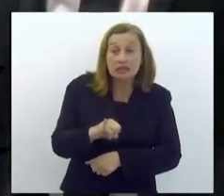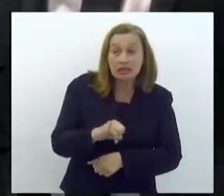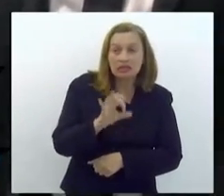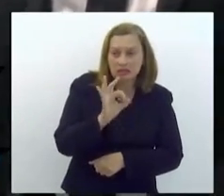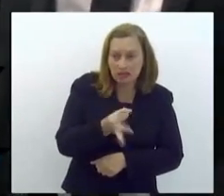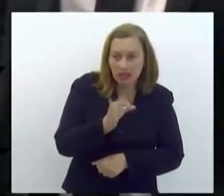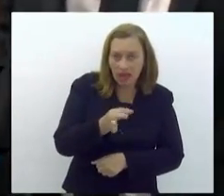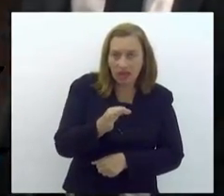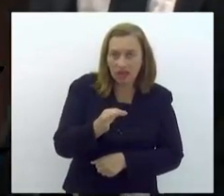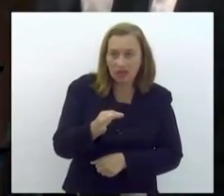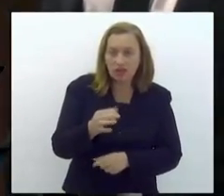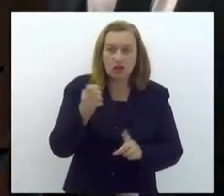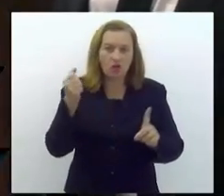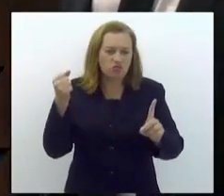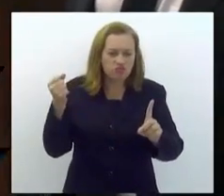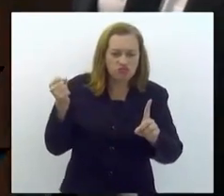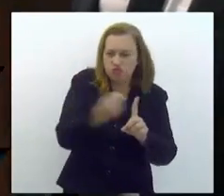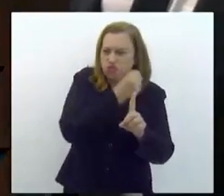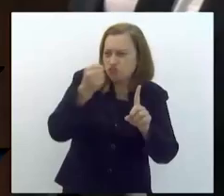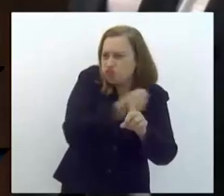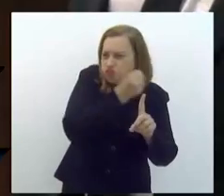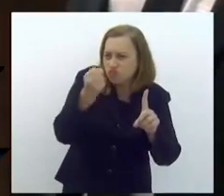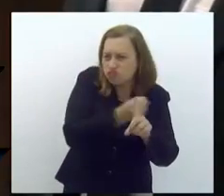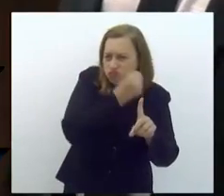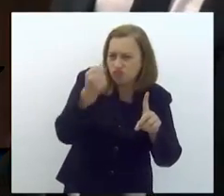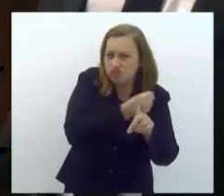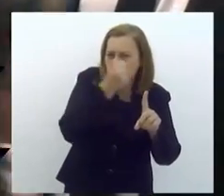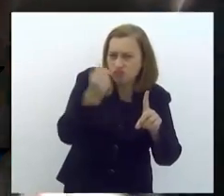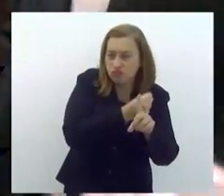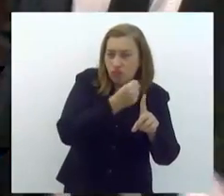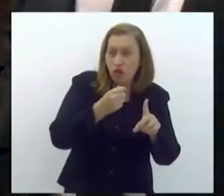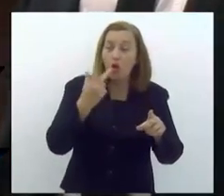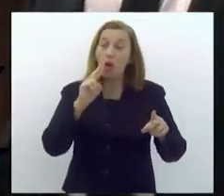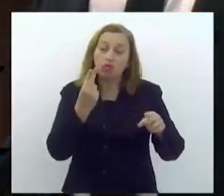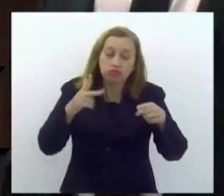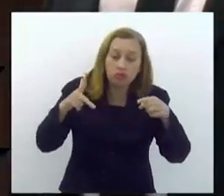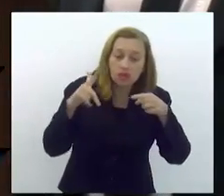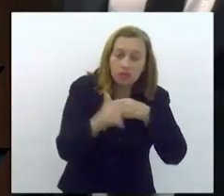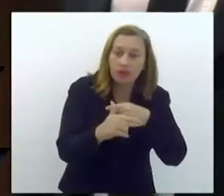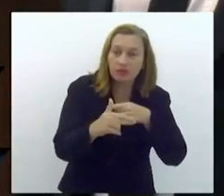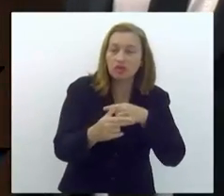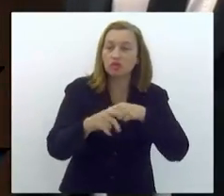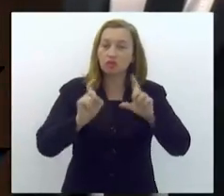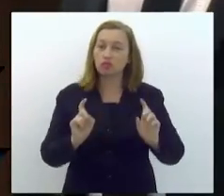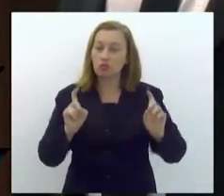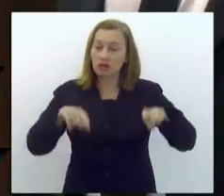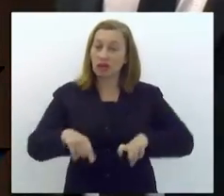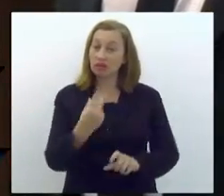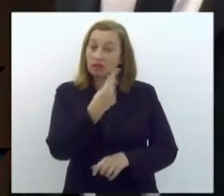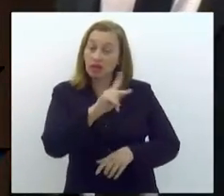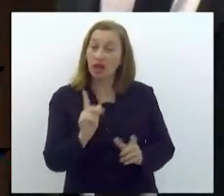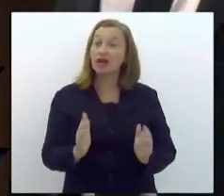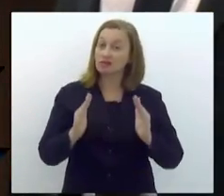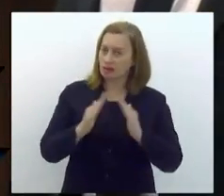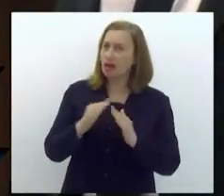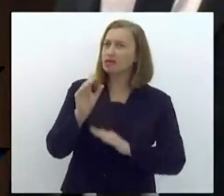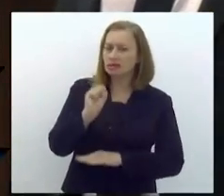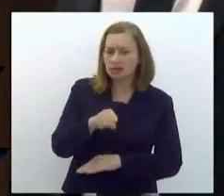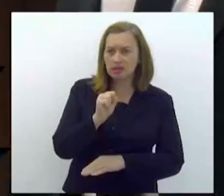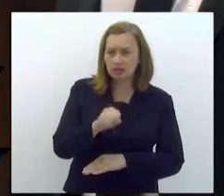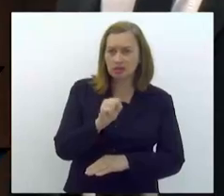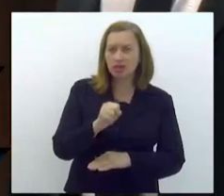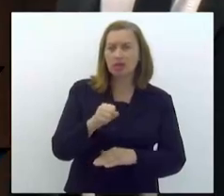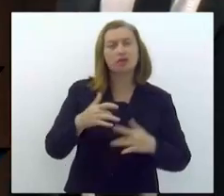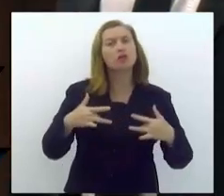houve agressão física ouve impedimento do exercício do mandato essa casa tem que